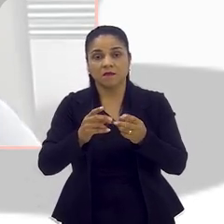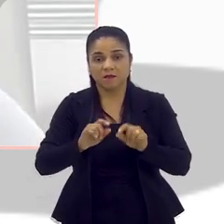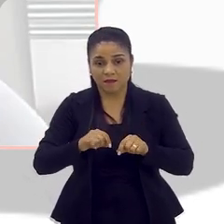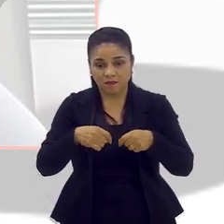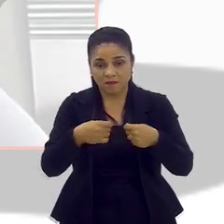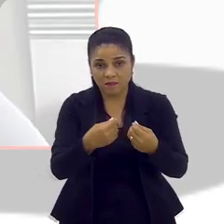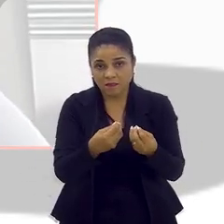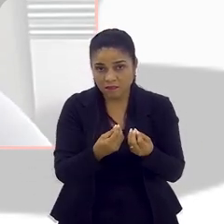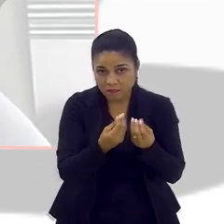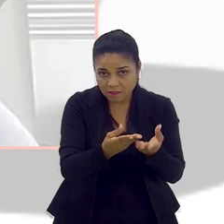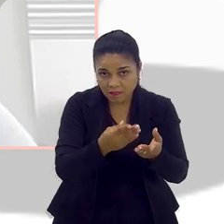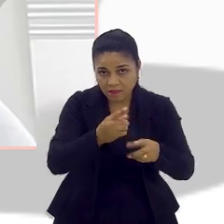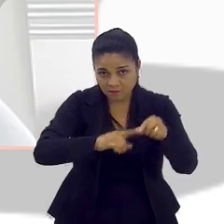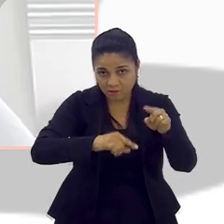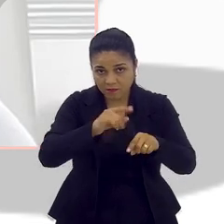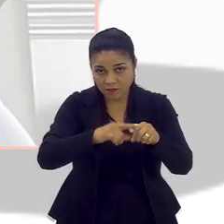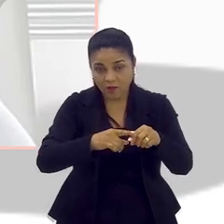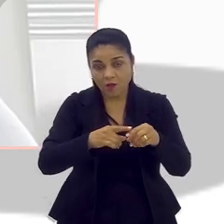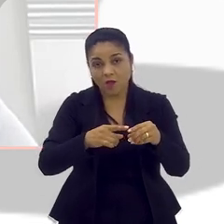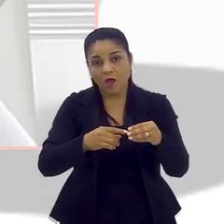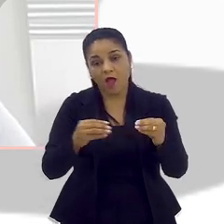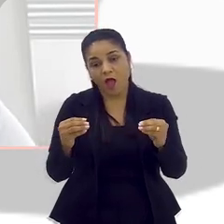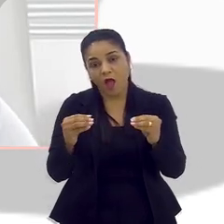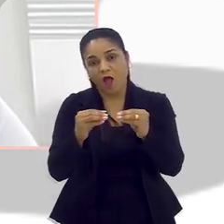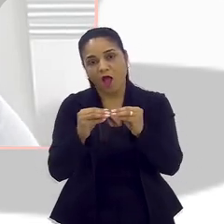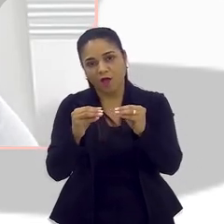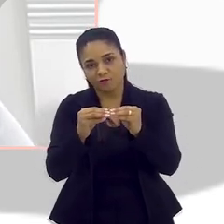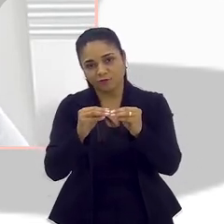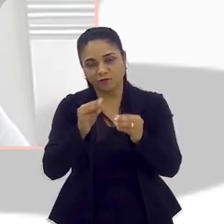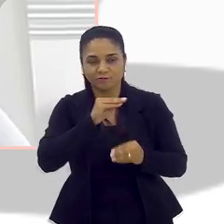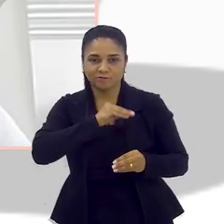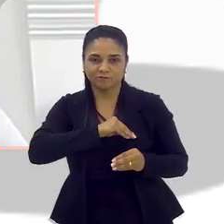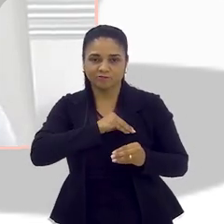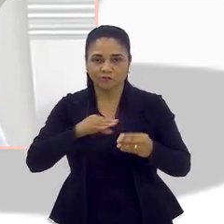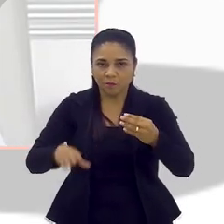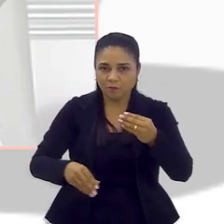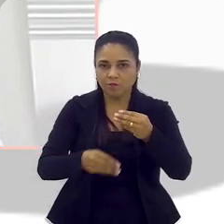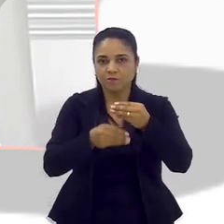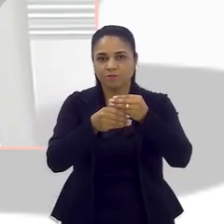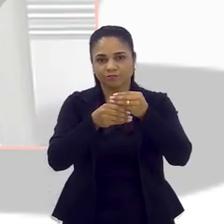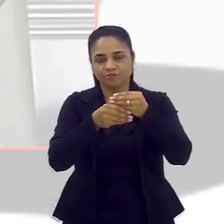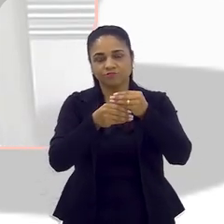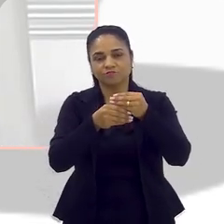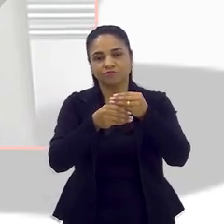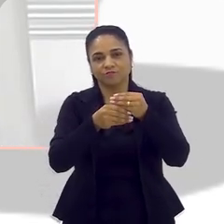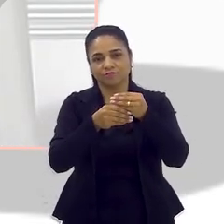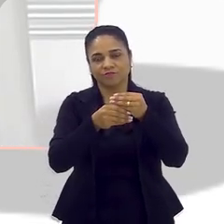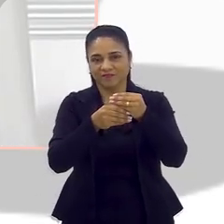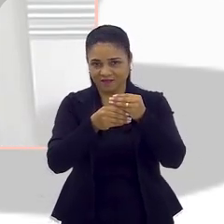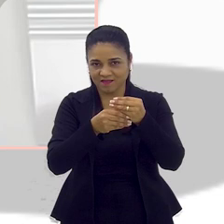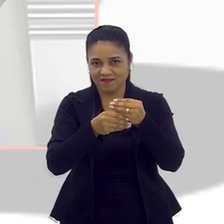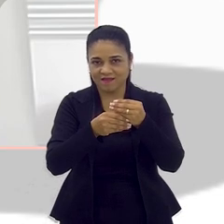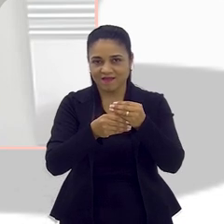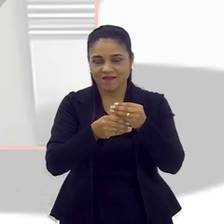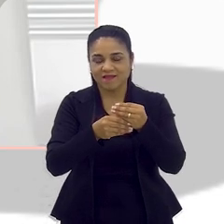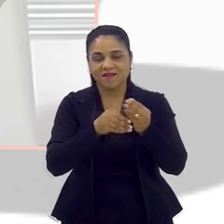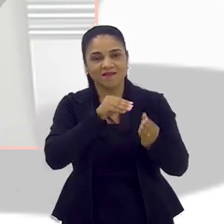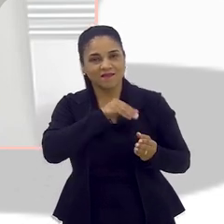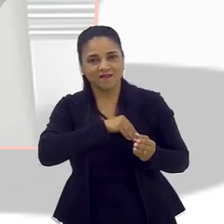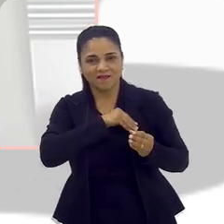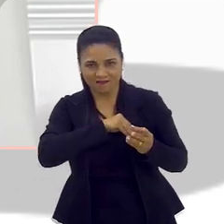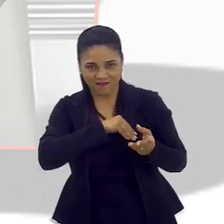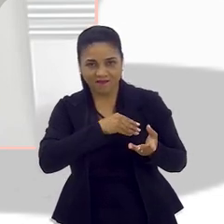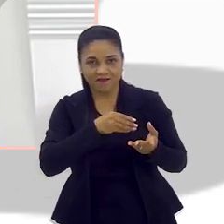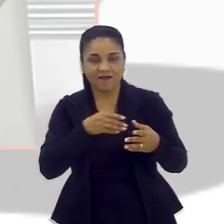que ele ganharia fazendo mais com essa opção da gorjeta. Então, assim, é uma coisa que a gente pensou para dar mais dignidade, mais acesso à renda,